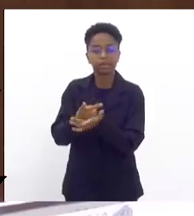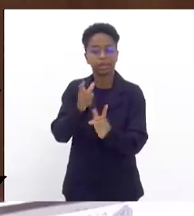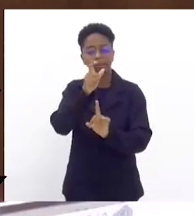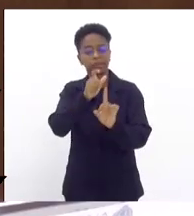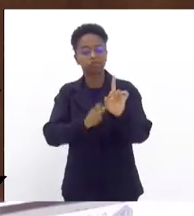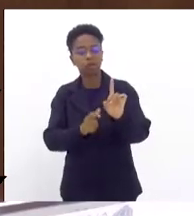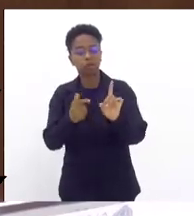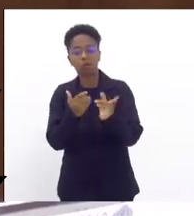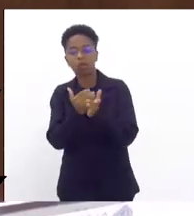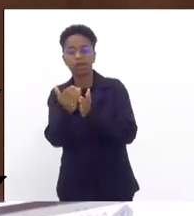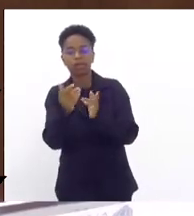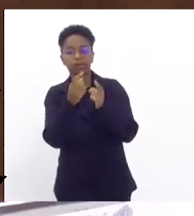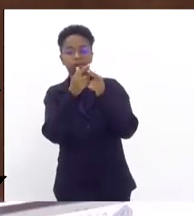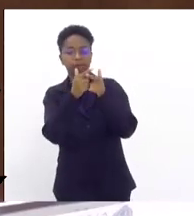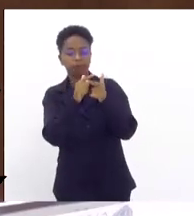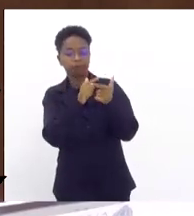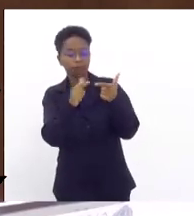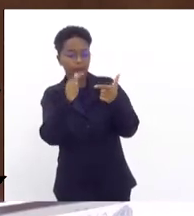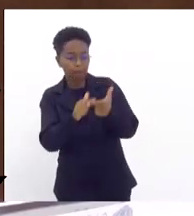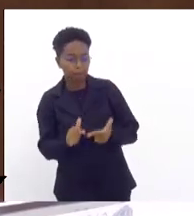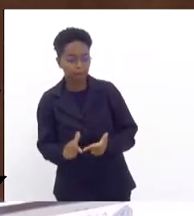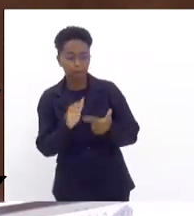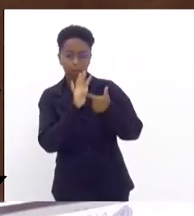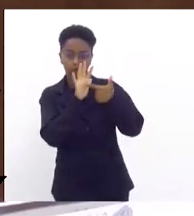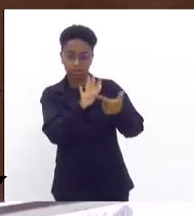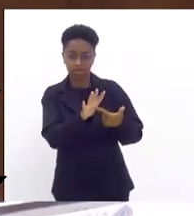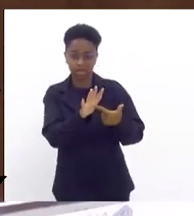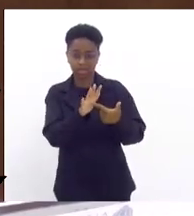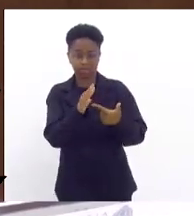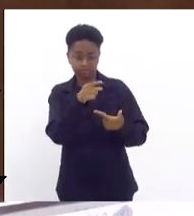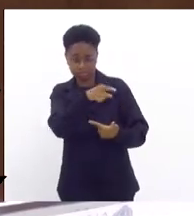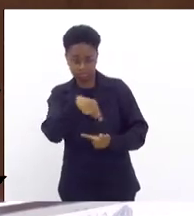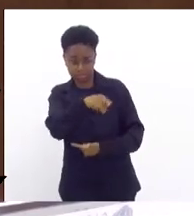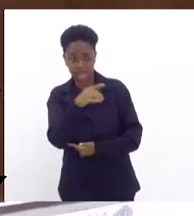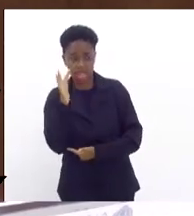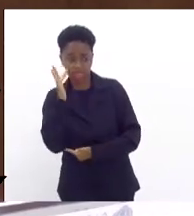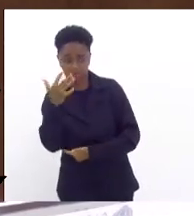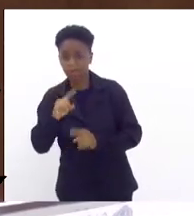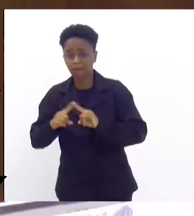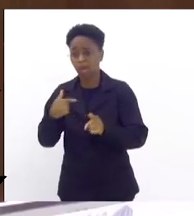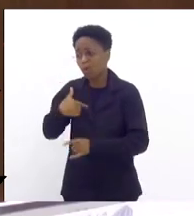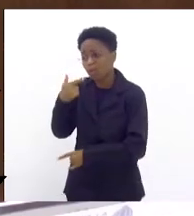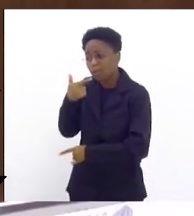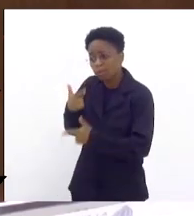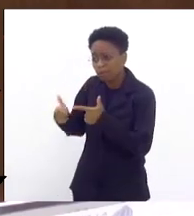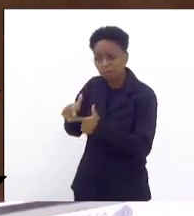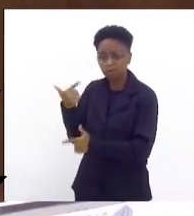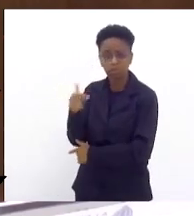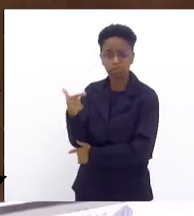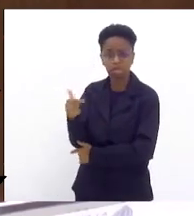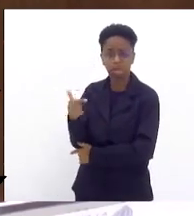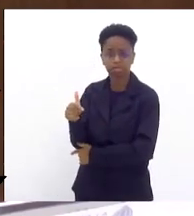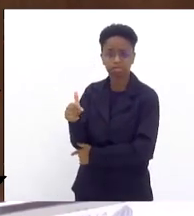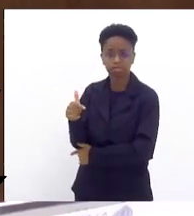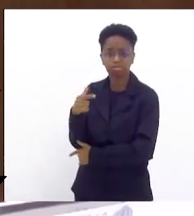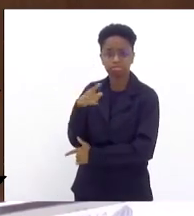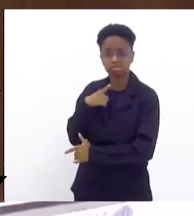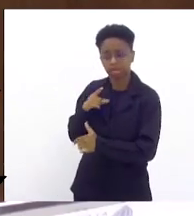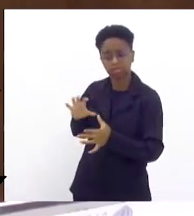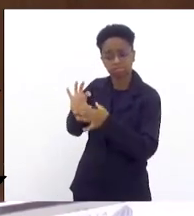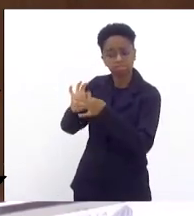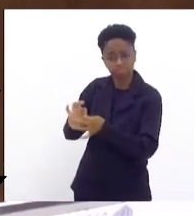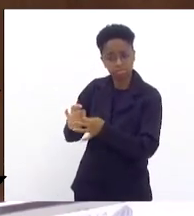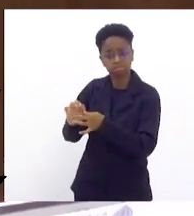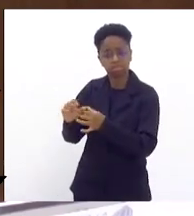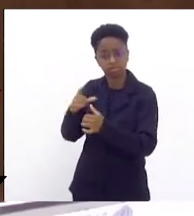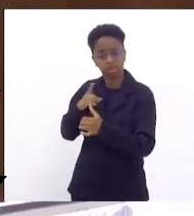têm problema, eu peço até que ela resolva, porque eu não tenho. Além de eu não ter problema, eu tenho parceria.